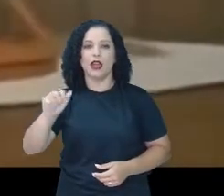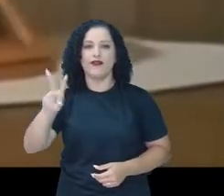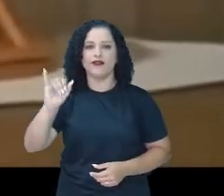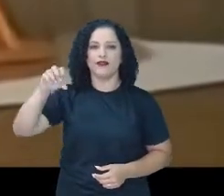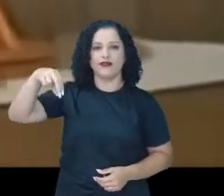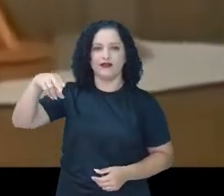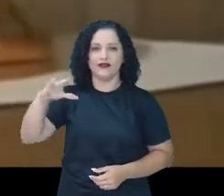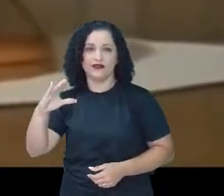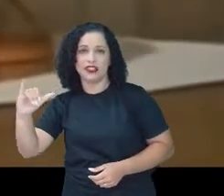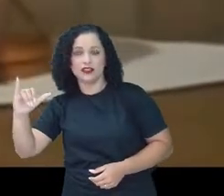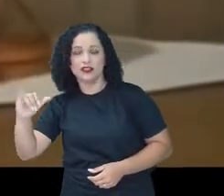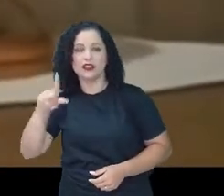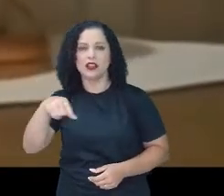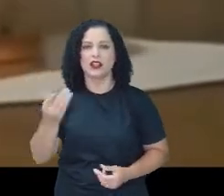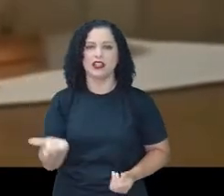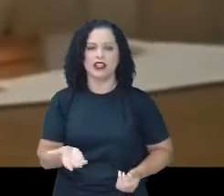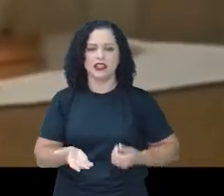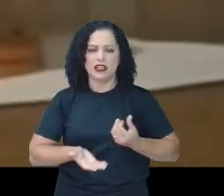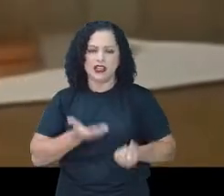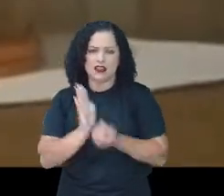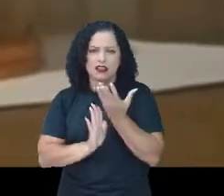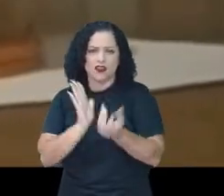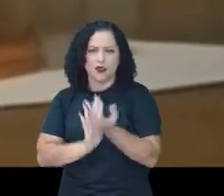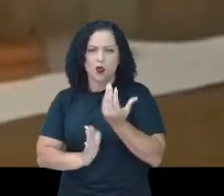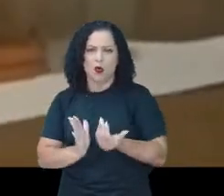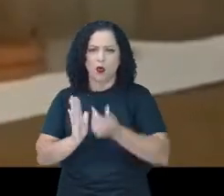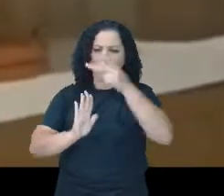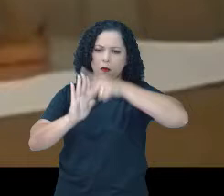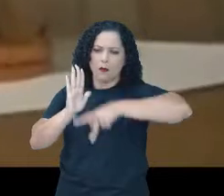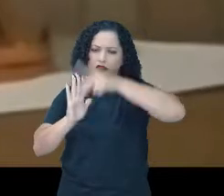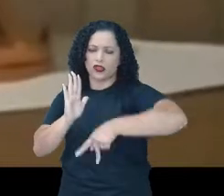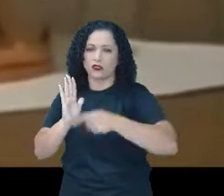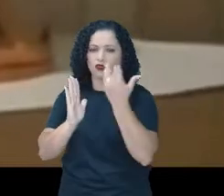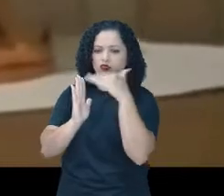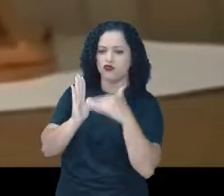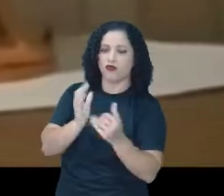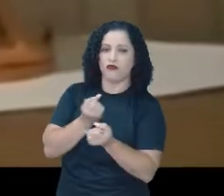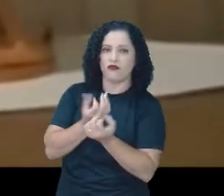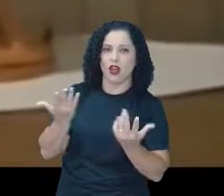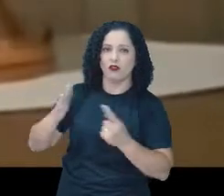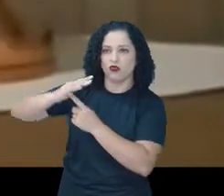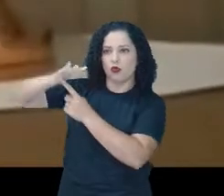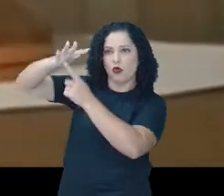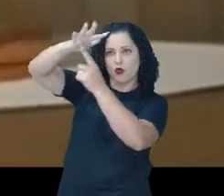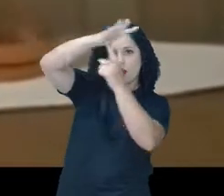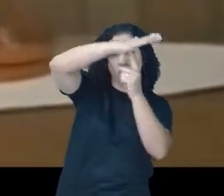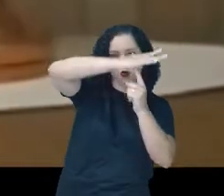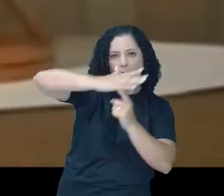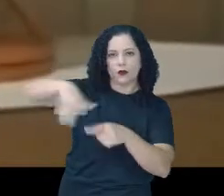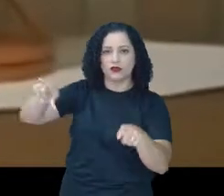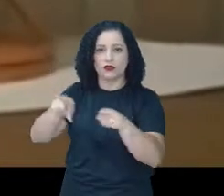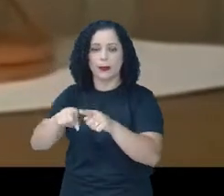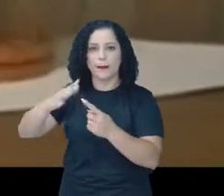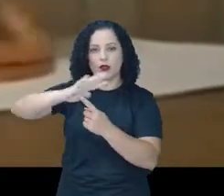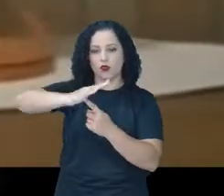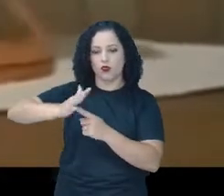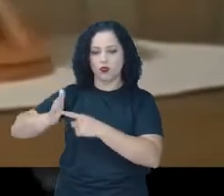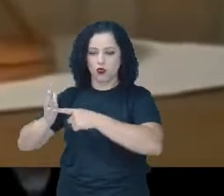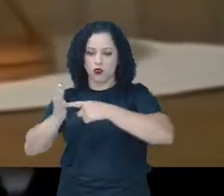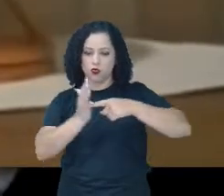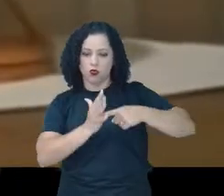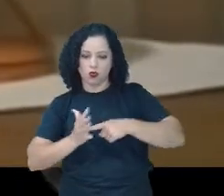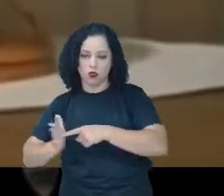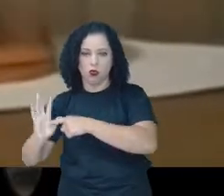de mecanismos, dentre eles um projeto de um helicóptero e também um dispositivo mecânico com a aparência de um cavaleiro